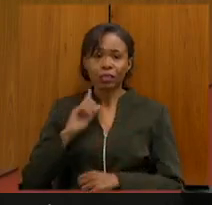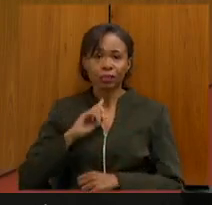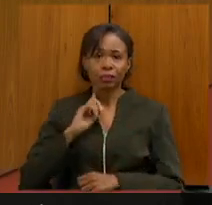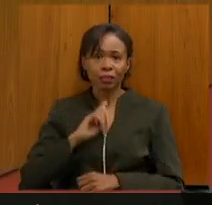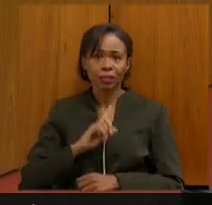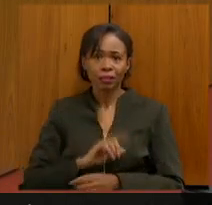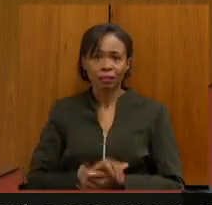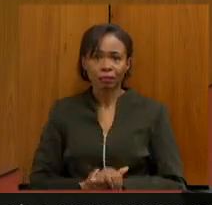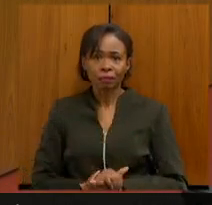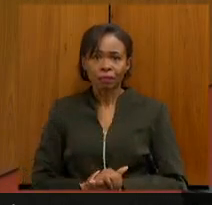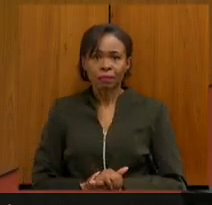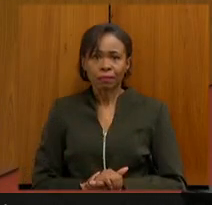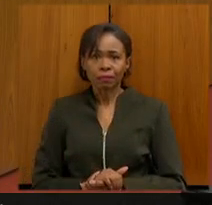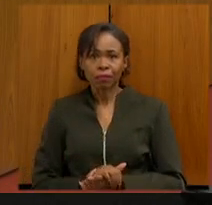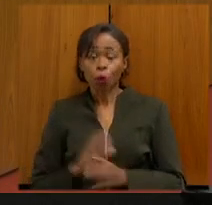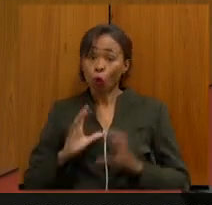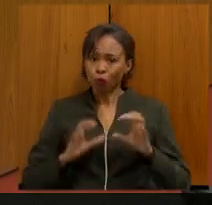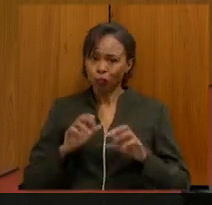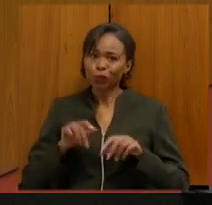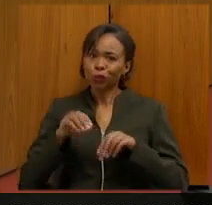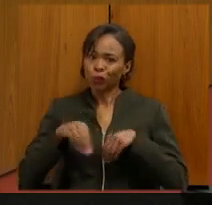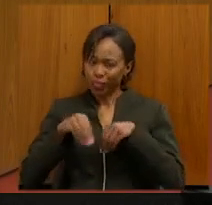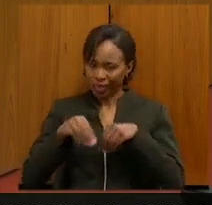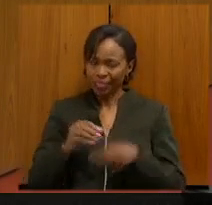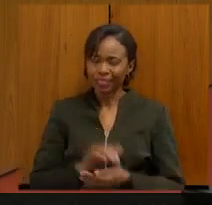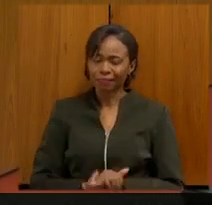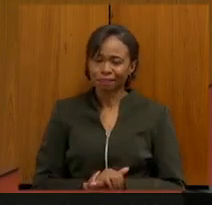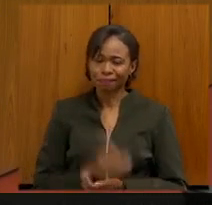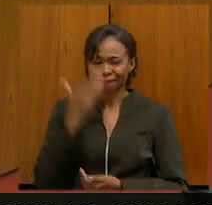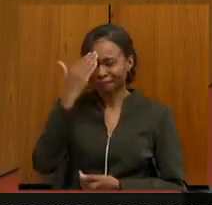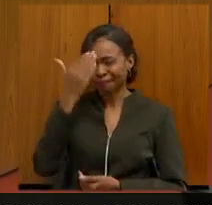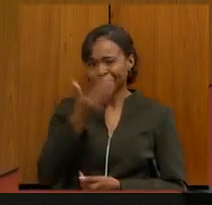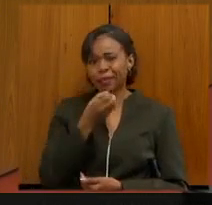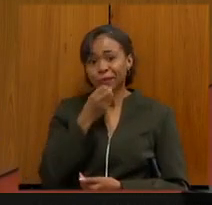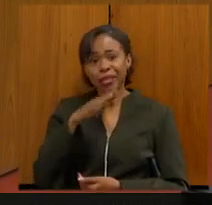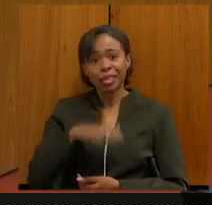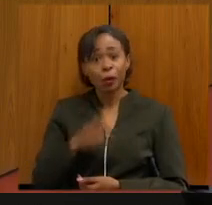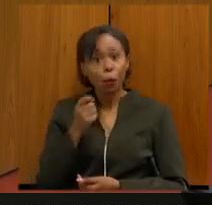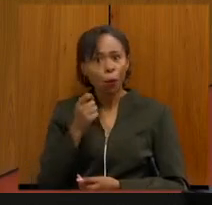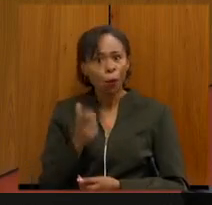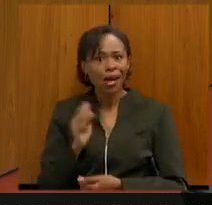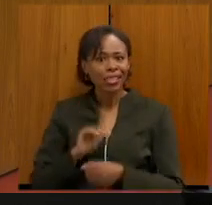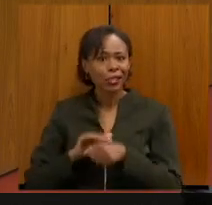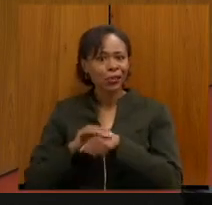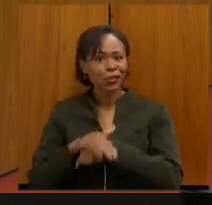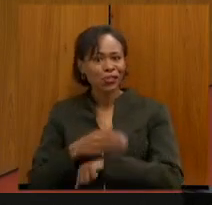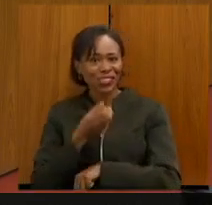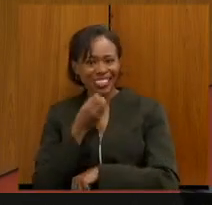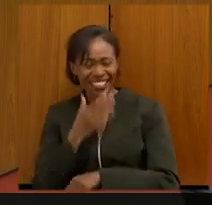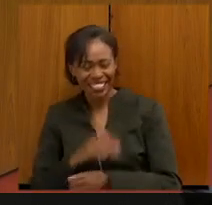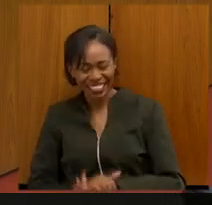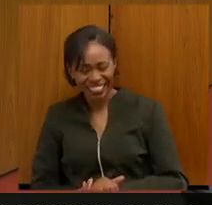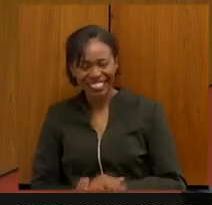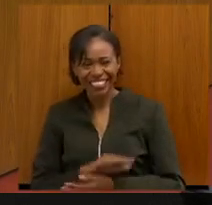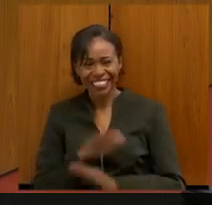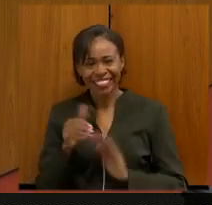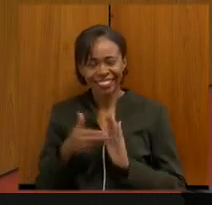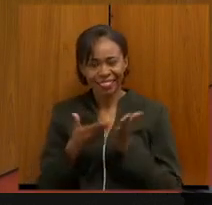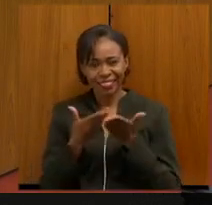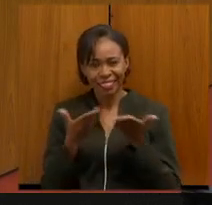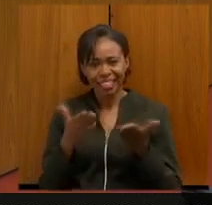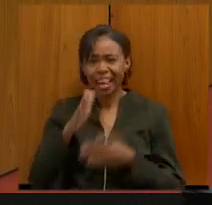eu vou ficar à vontade Obrigada boa tarde quase Boa noite a todos e todos